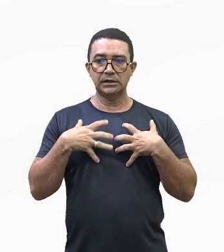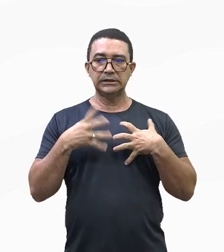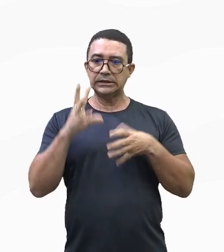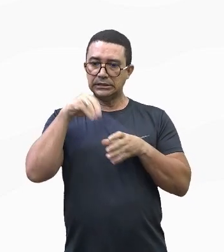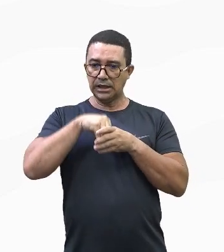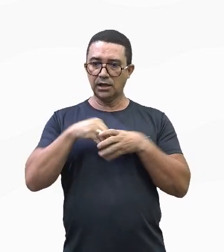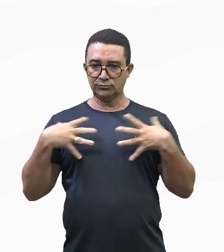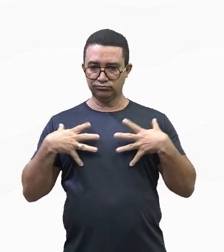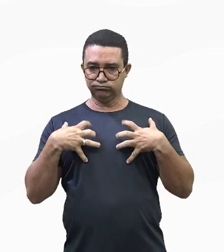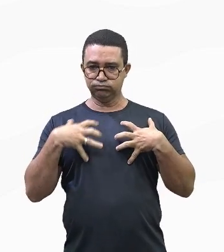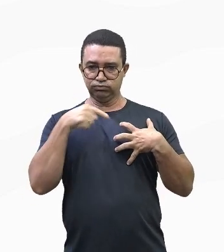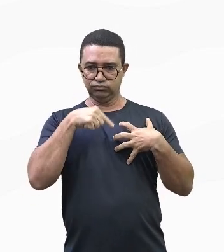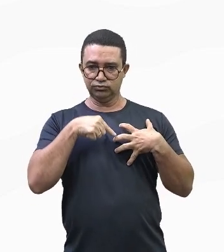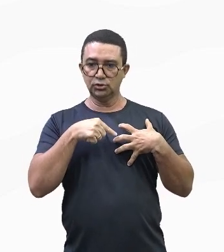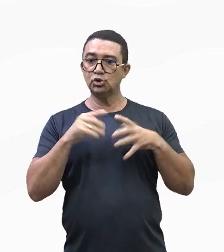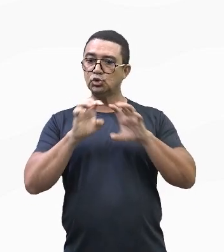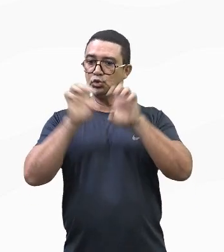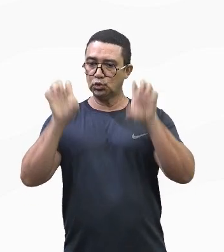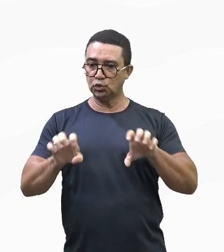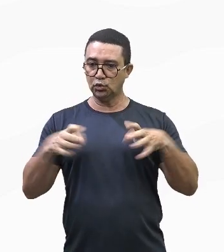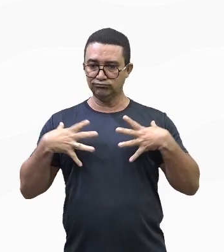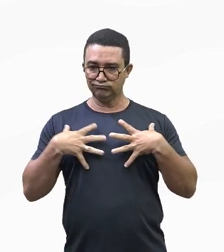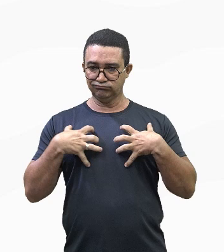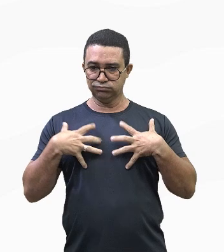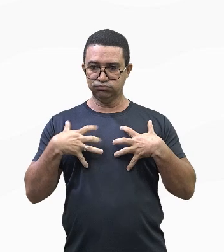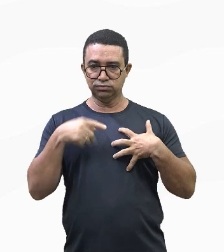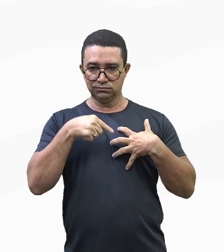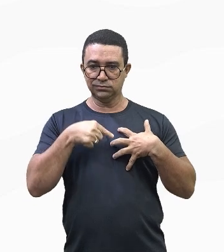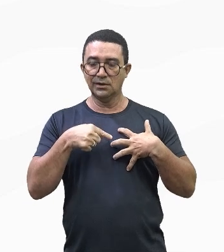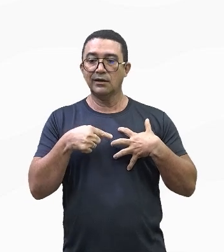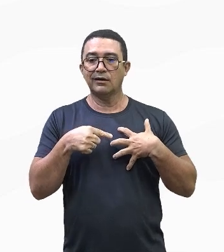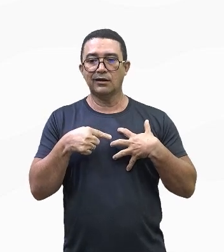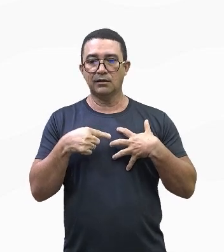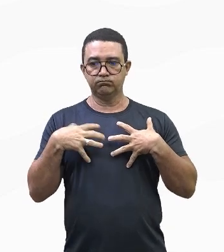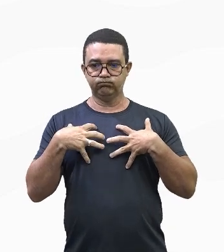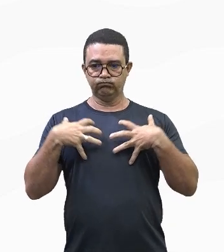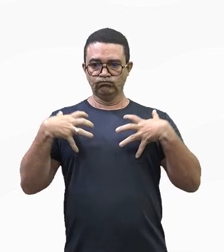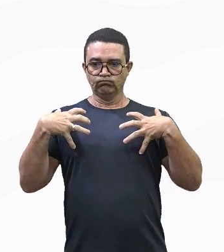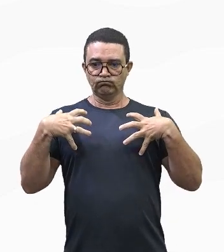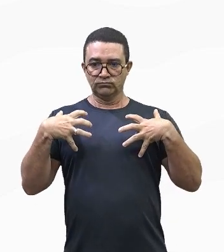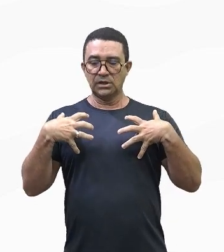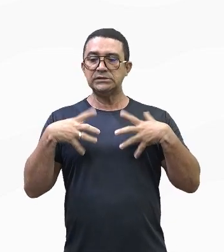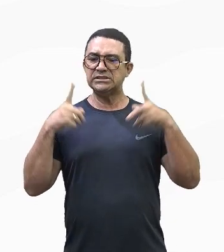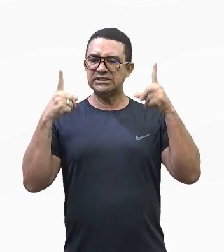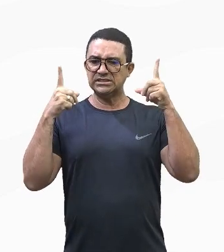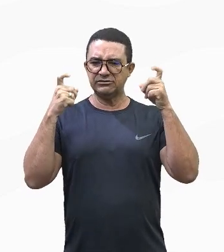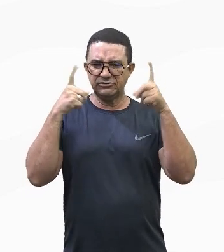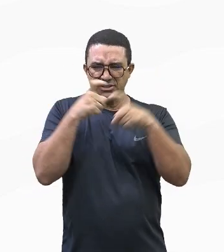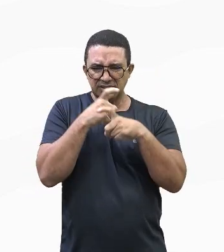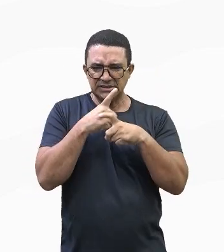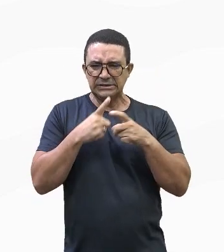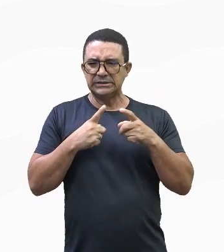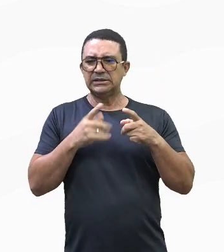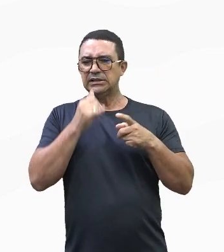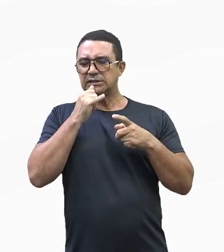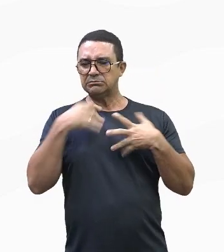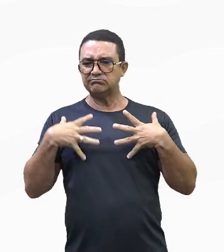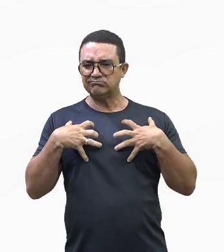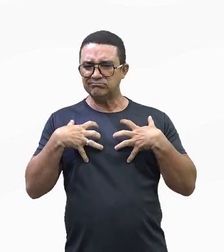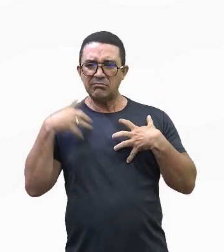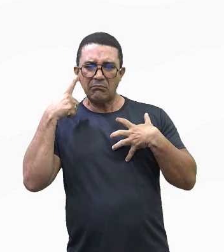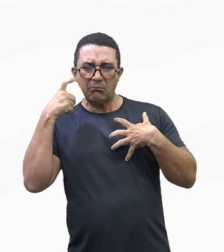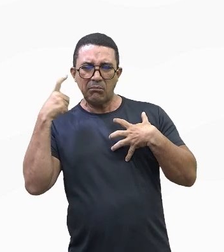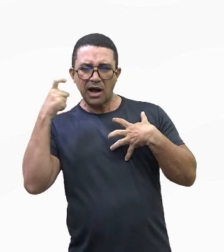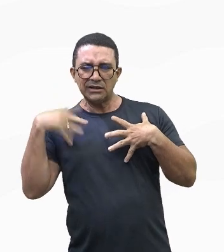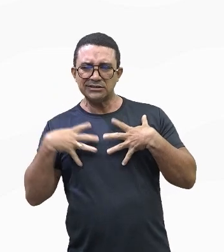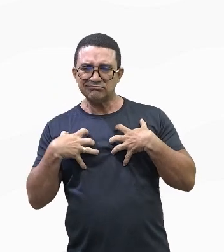ali das estruturas do pulmão. Então, as principais características é a dificuldade de respirar, né, chiado e